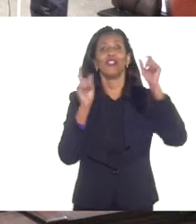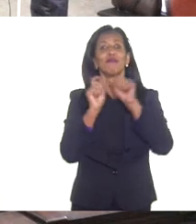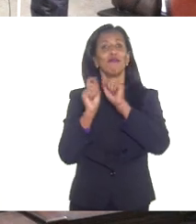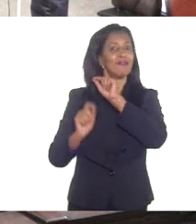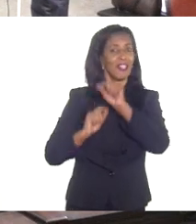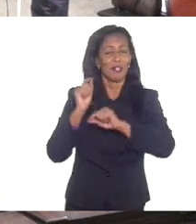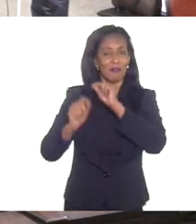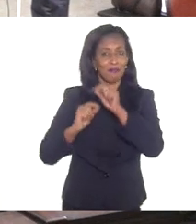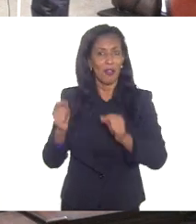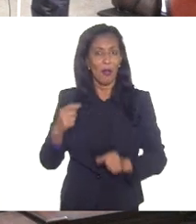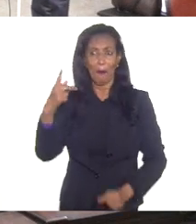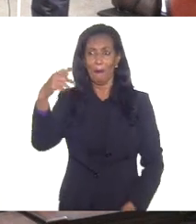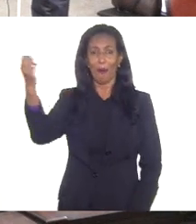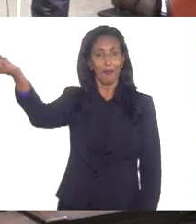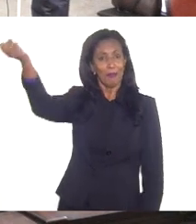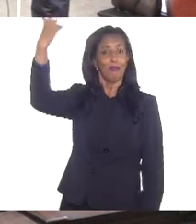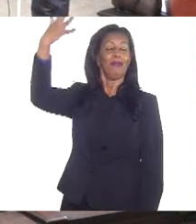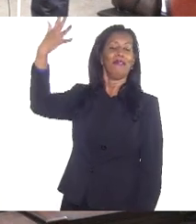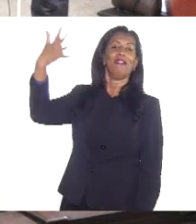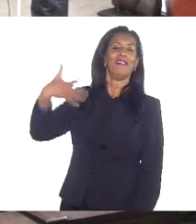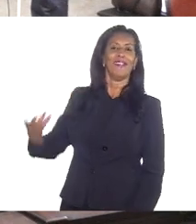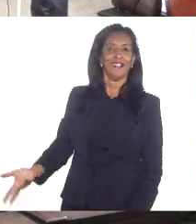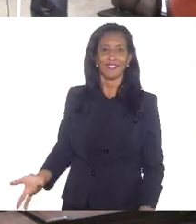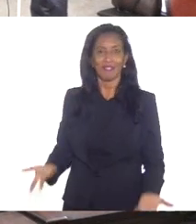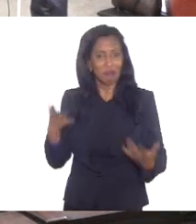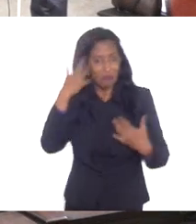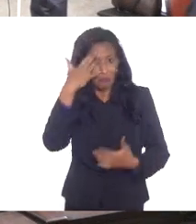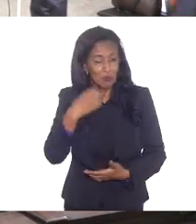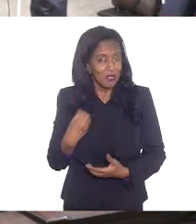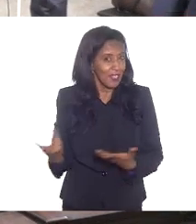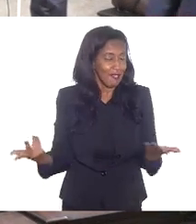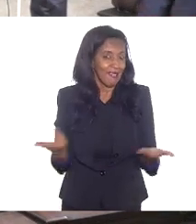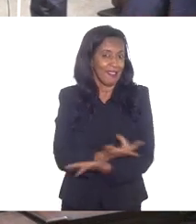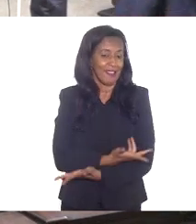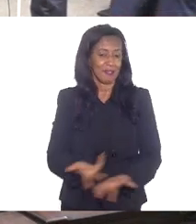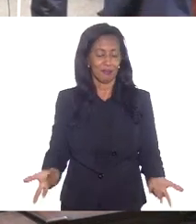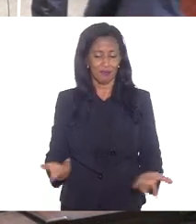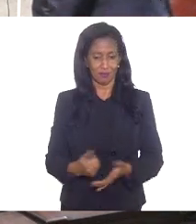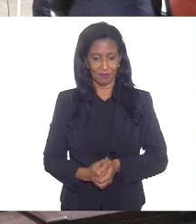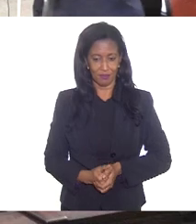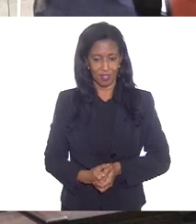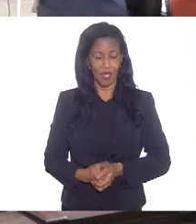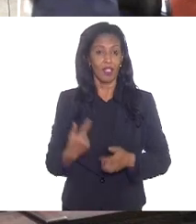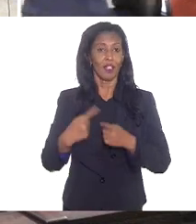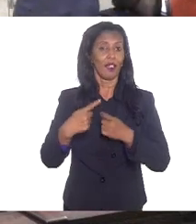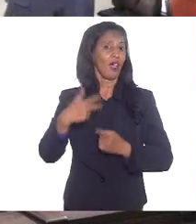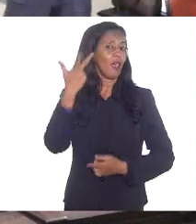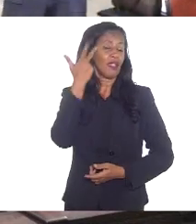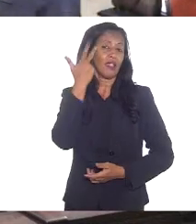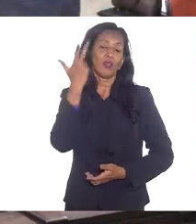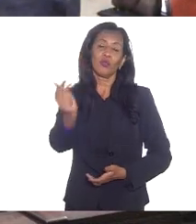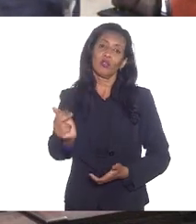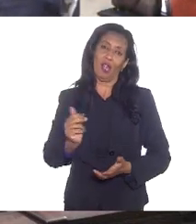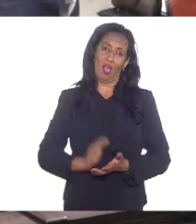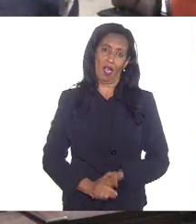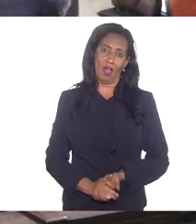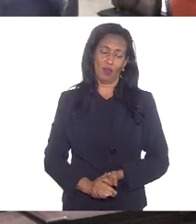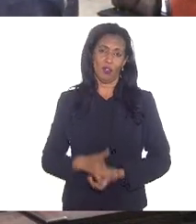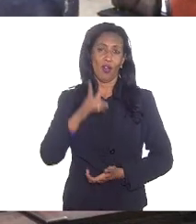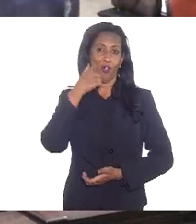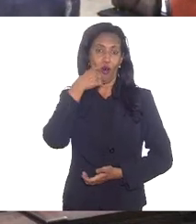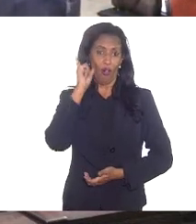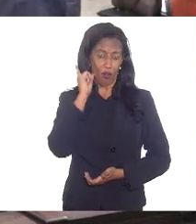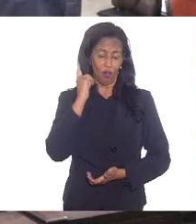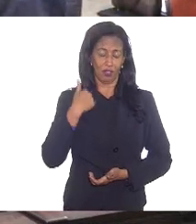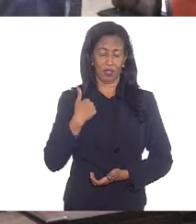Não. Mas jogaram um pó mágico. Sabe por quê, pedras, deputado? E tudo não. Mais. É o seguinte, isso é natural. Ontem um